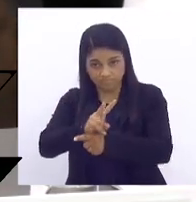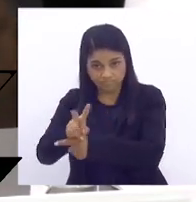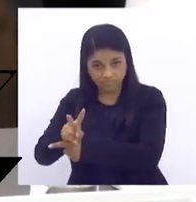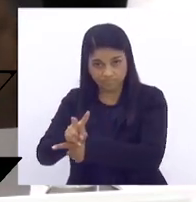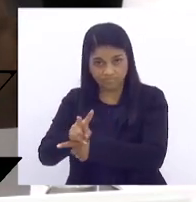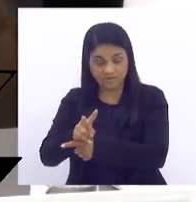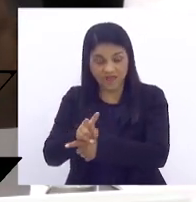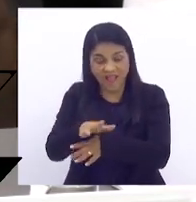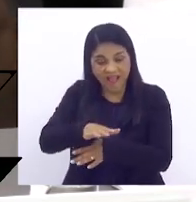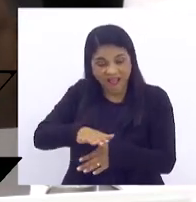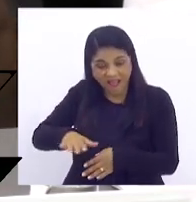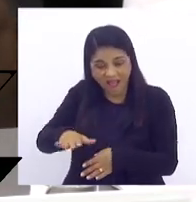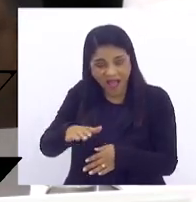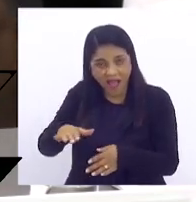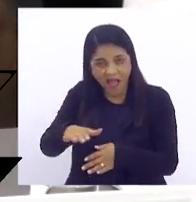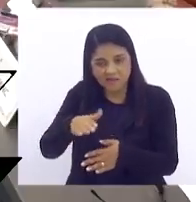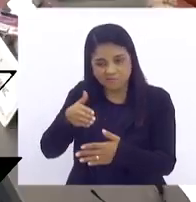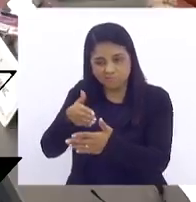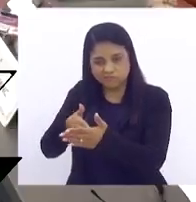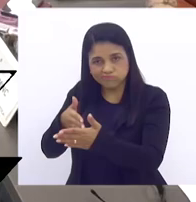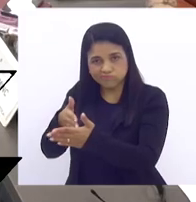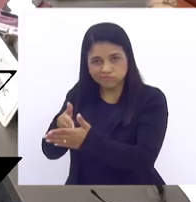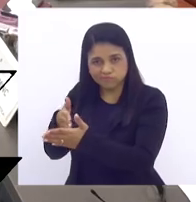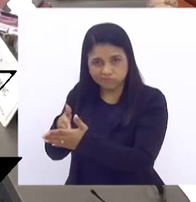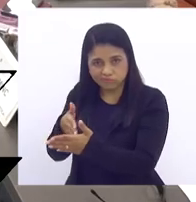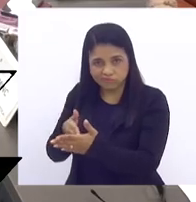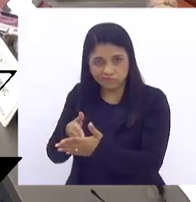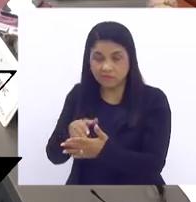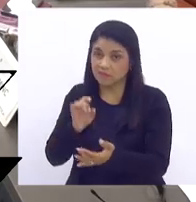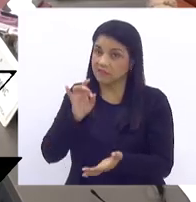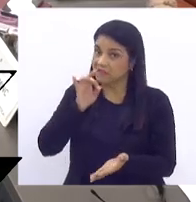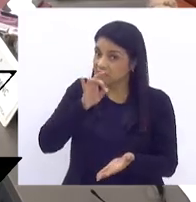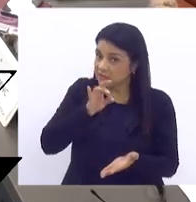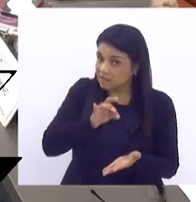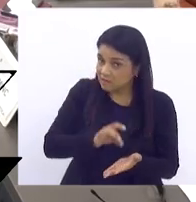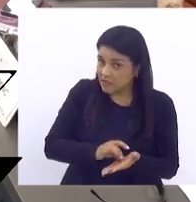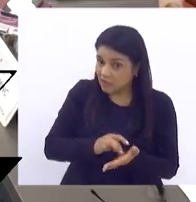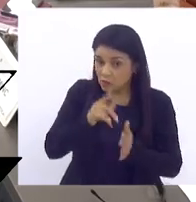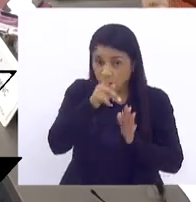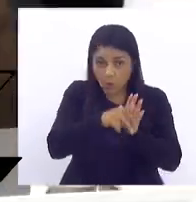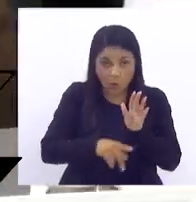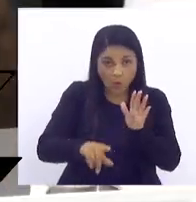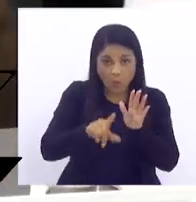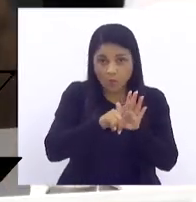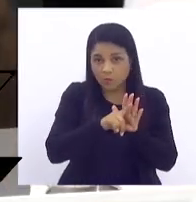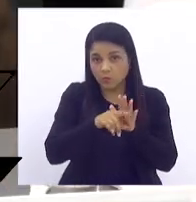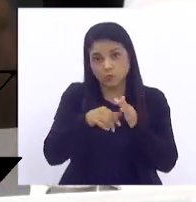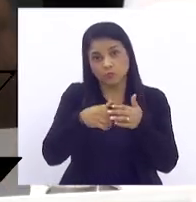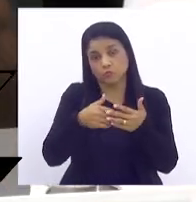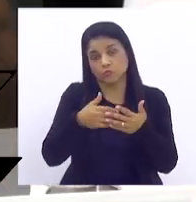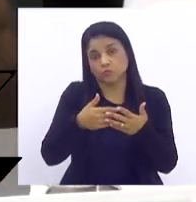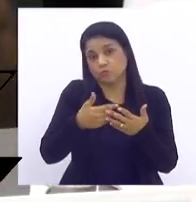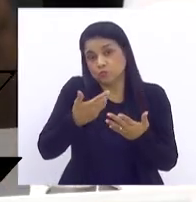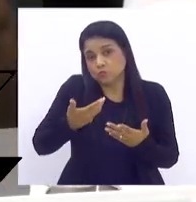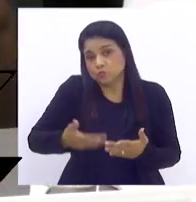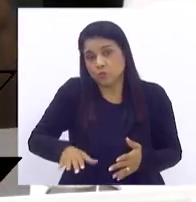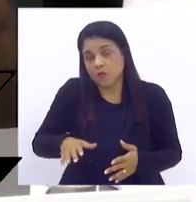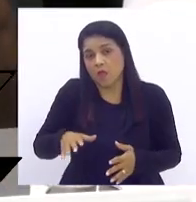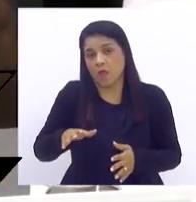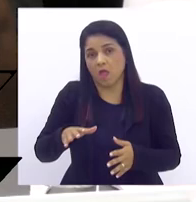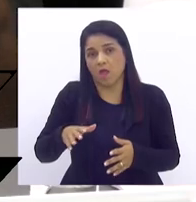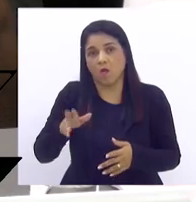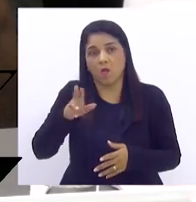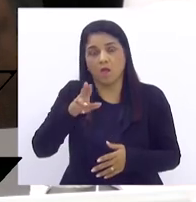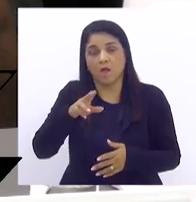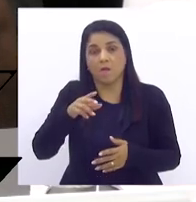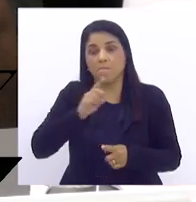restritiva. E, na verdade, em nenhum momento o projeto quer impedir o uso múltiplo dos rios, até privilegiar